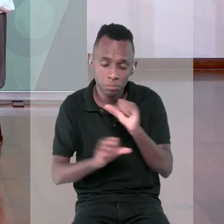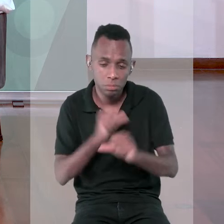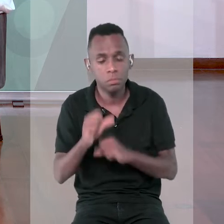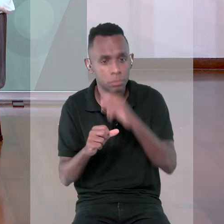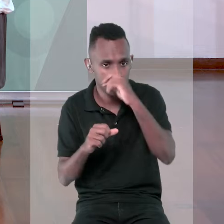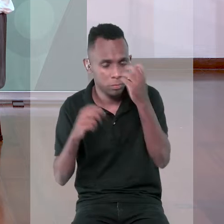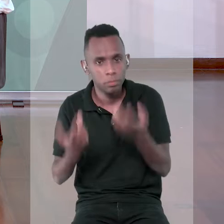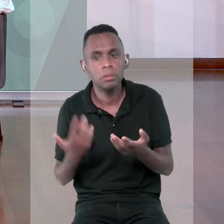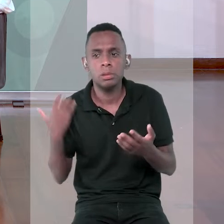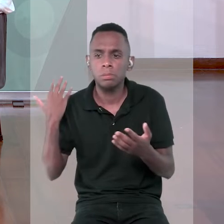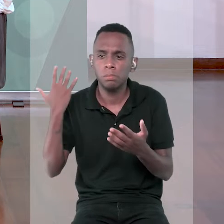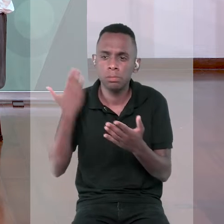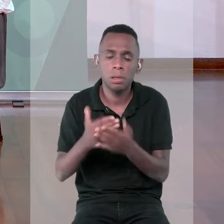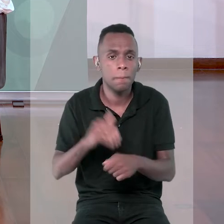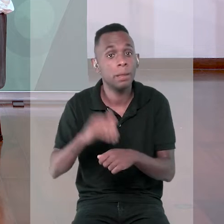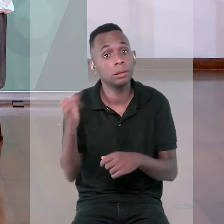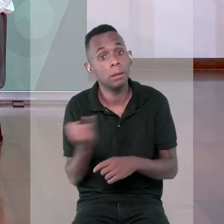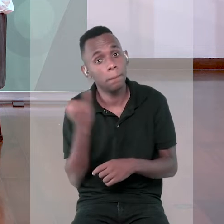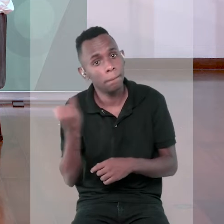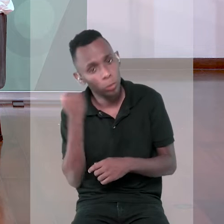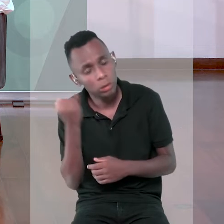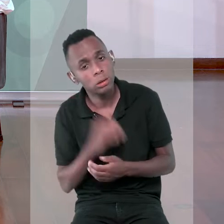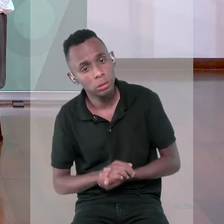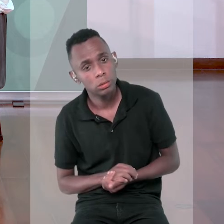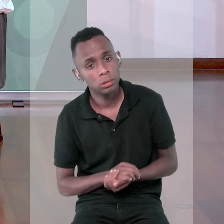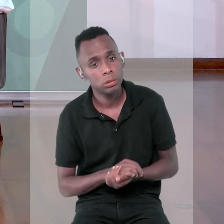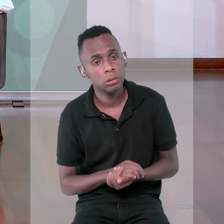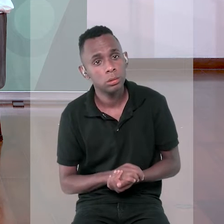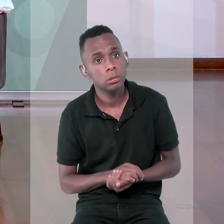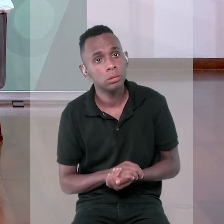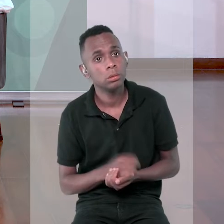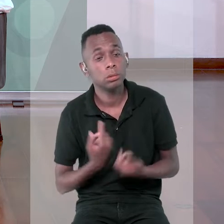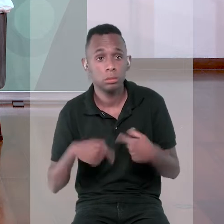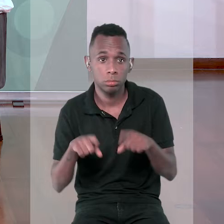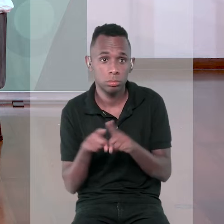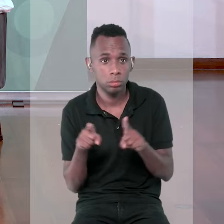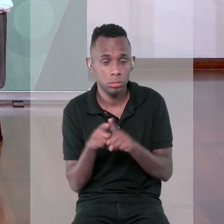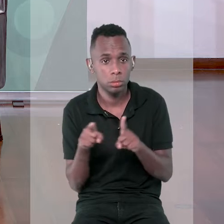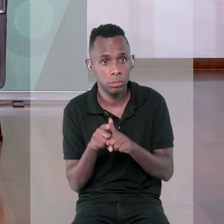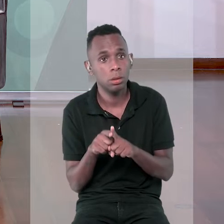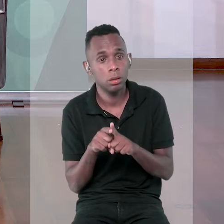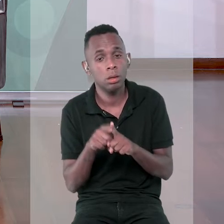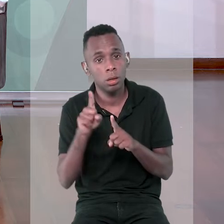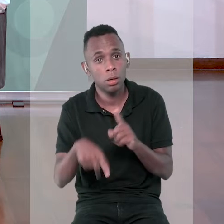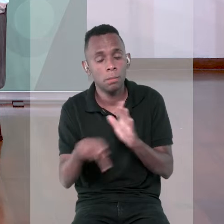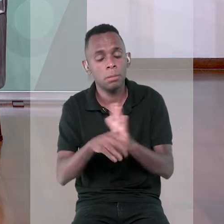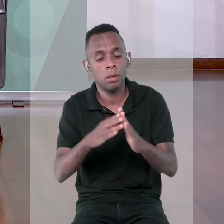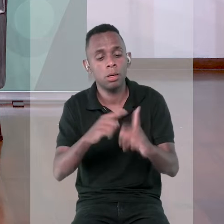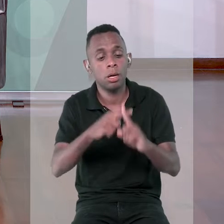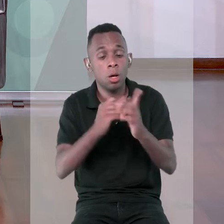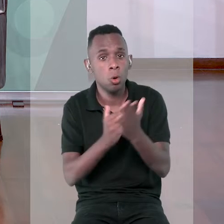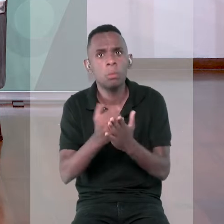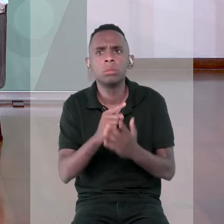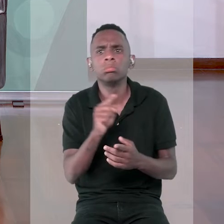Foi o processo inquisitorial mais importante, que mais mobilizou, e também o processo em que a própria igreja começa